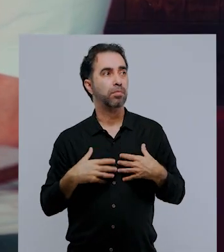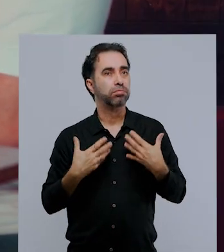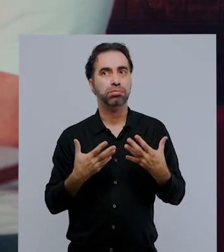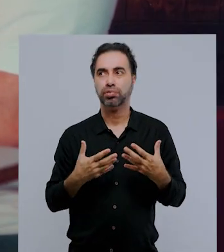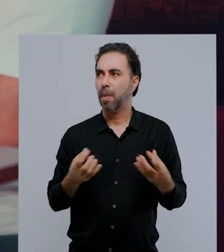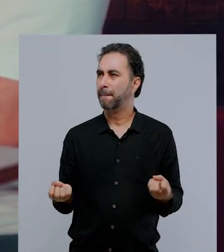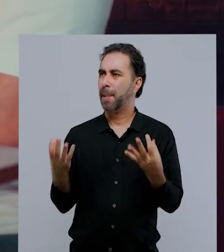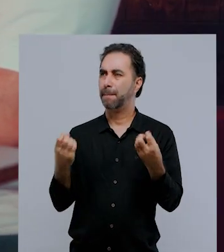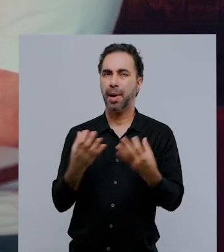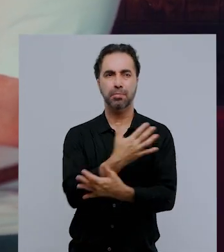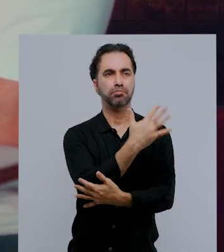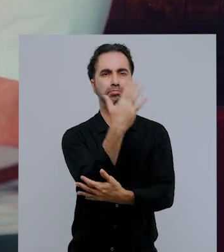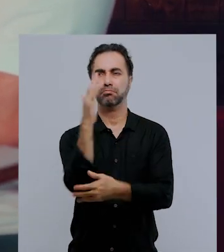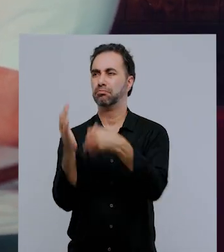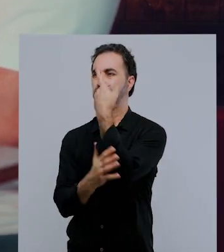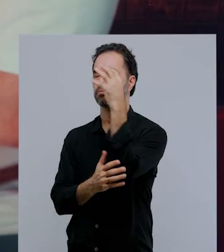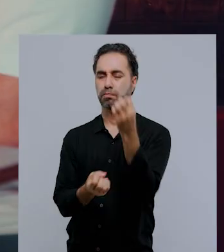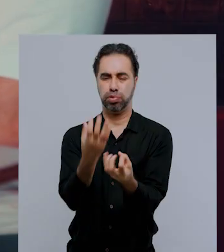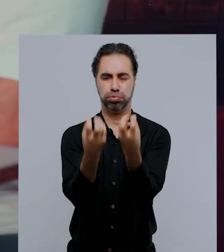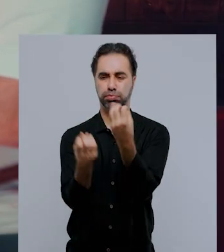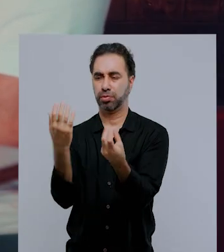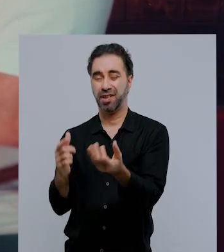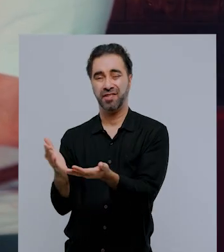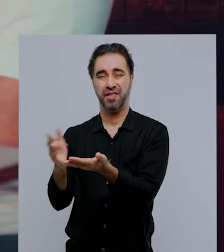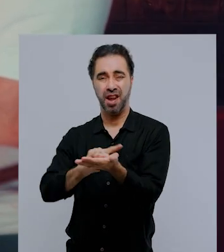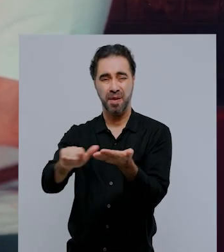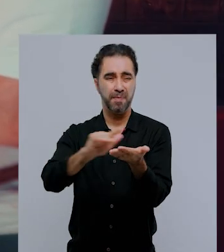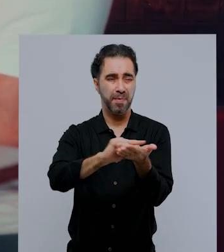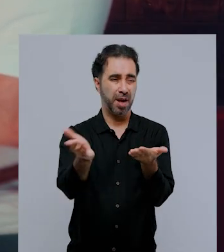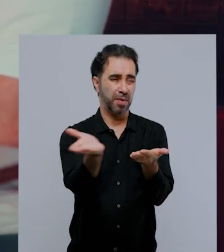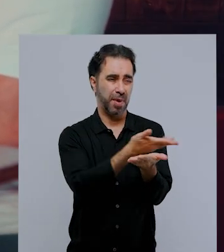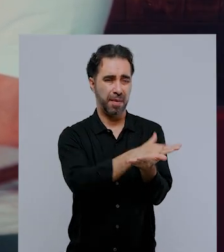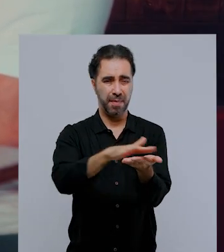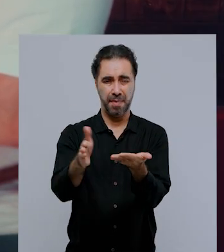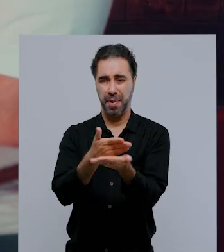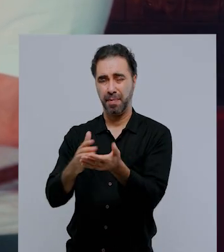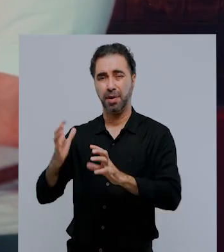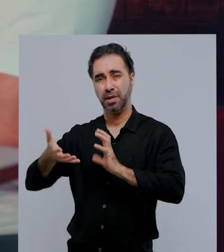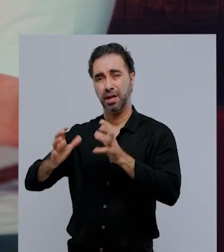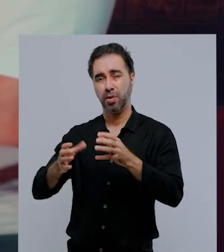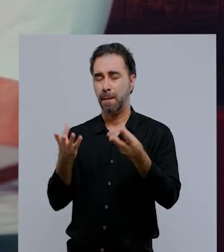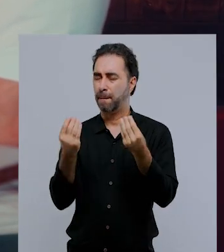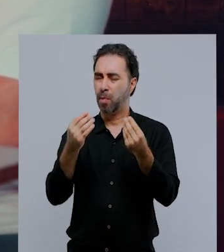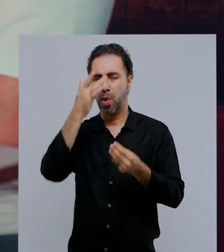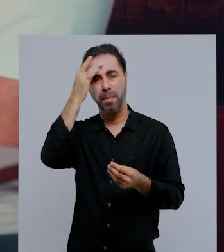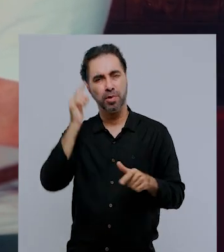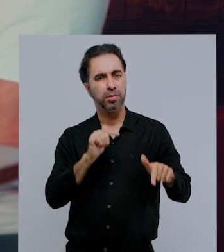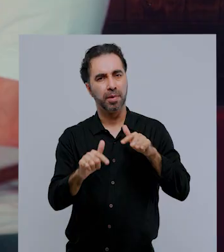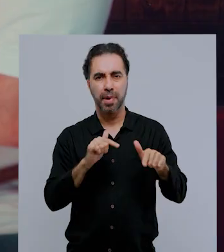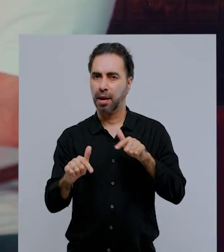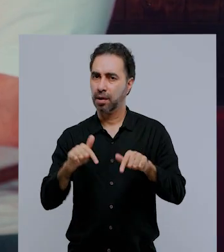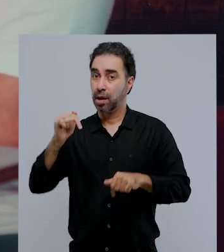mal via o que tinha atrás dos matos. Assim. Então a gente veio limpando, veio organizando com os tratores, muita gente trabalhando